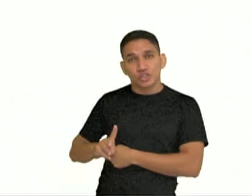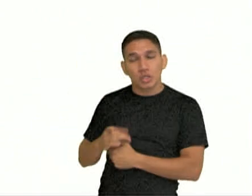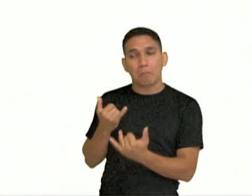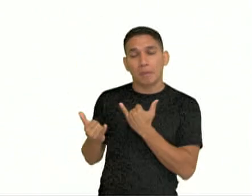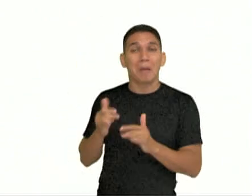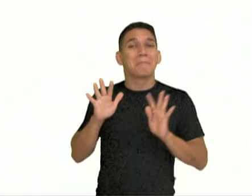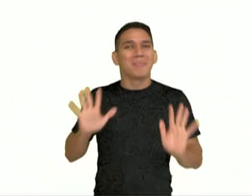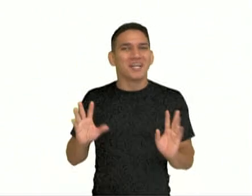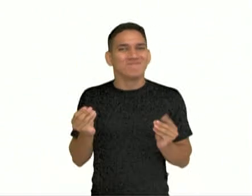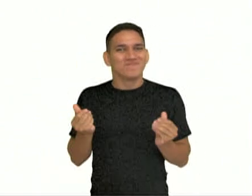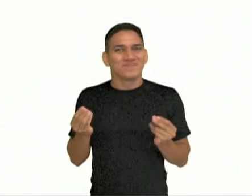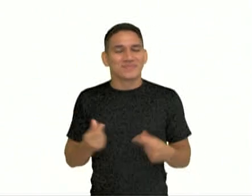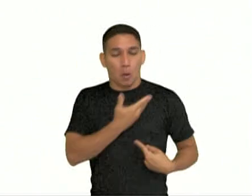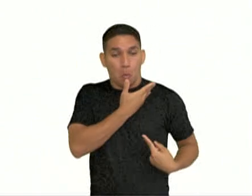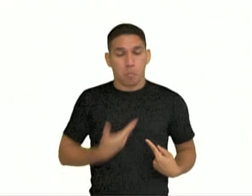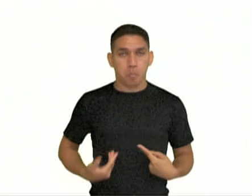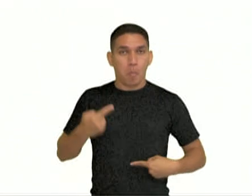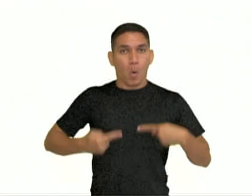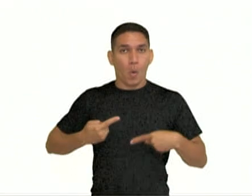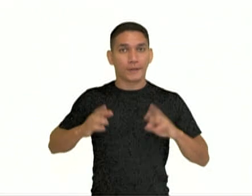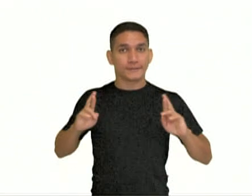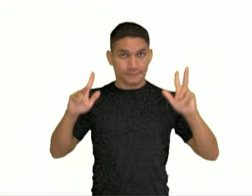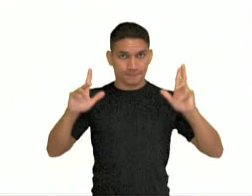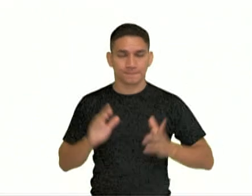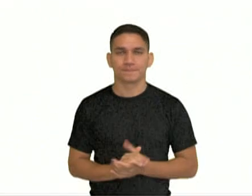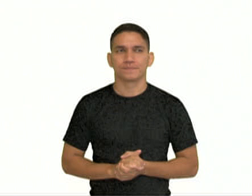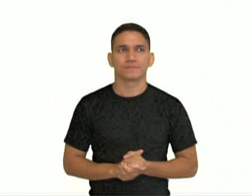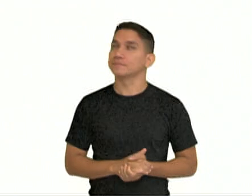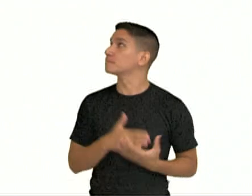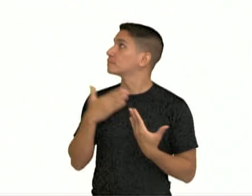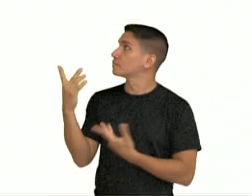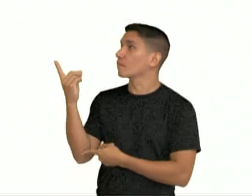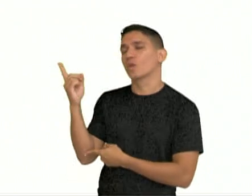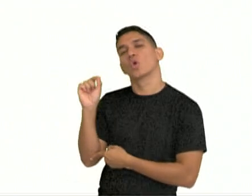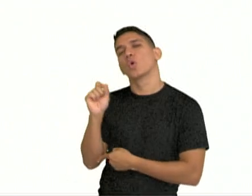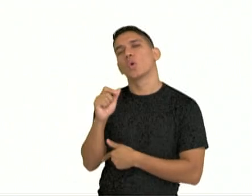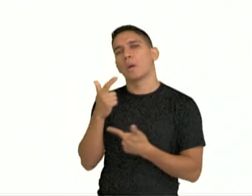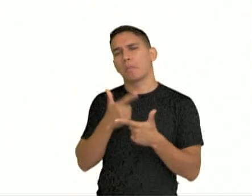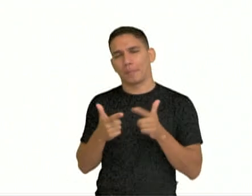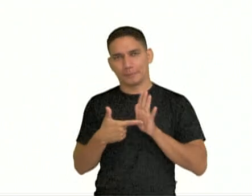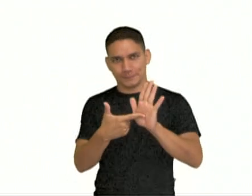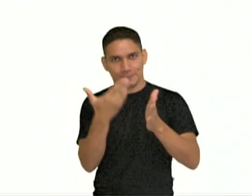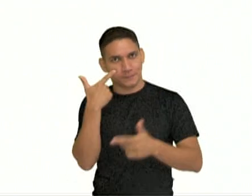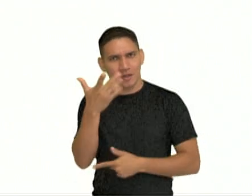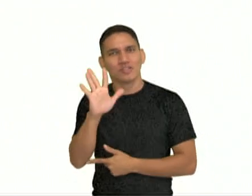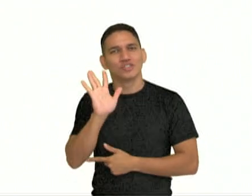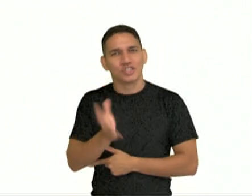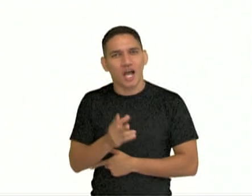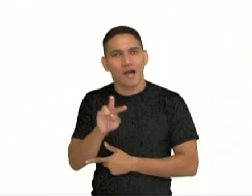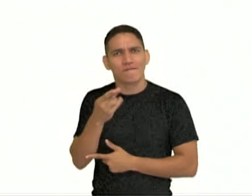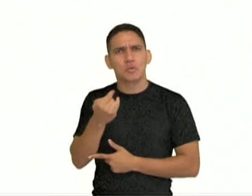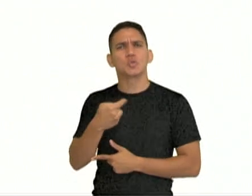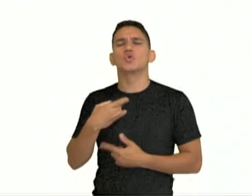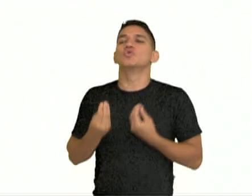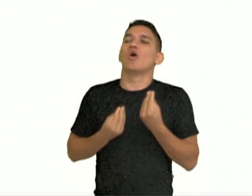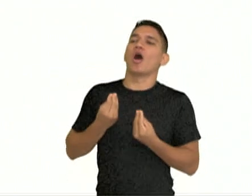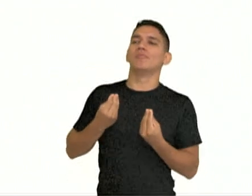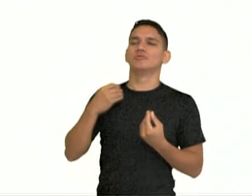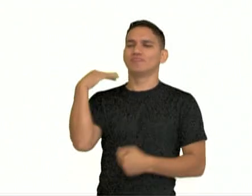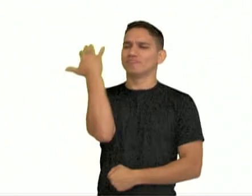unidade política. Tá? Então, pessoal, vamos para um problema aqui. Você já ouviu falar de ideal de